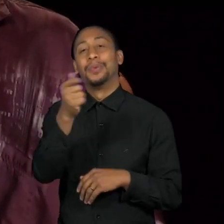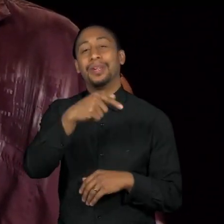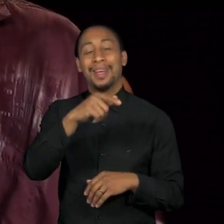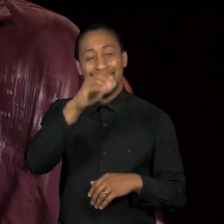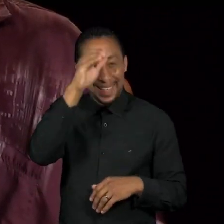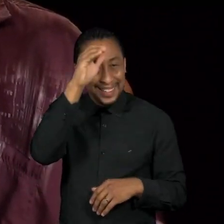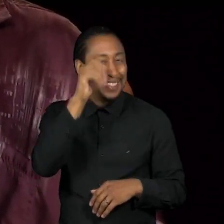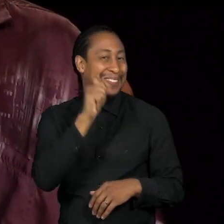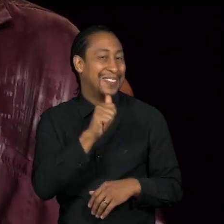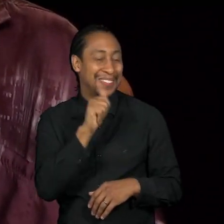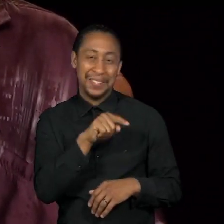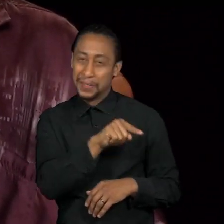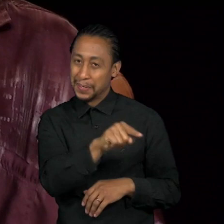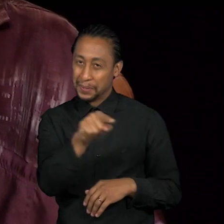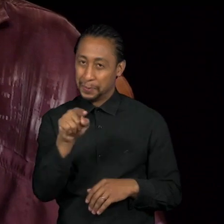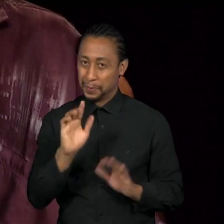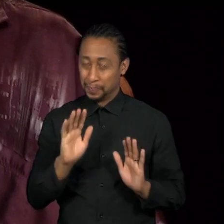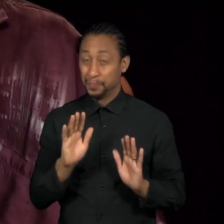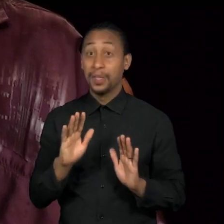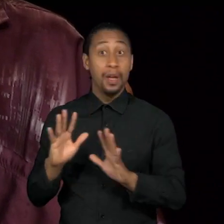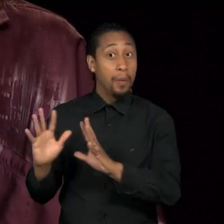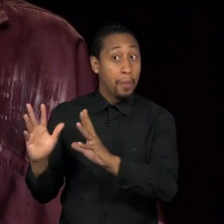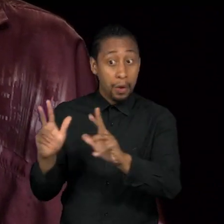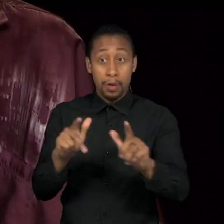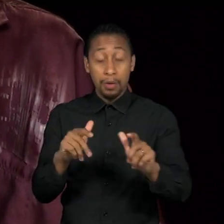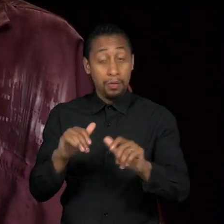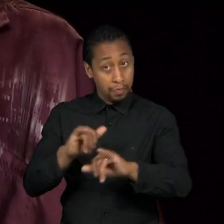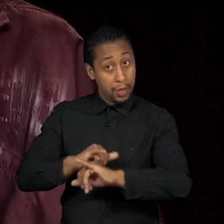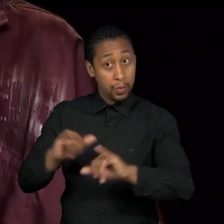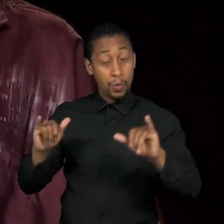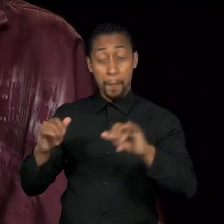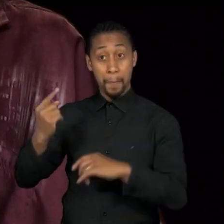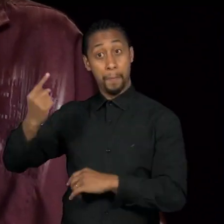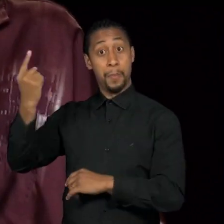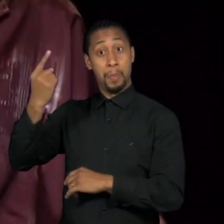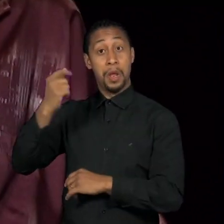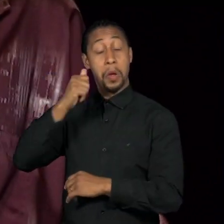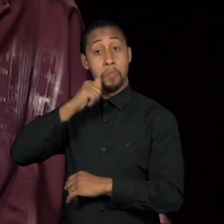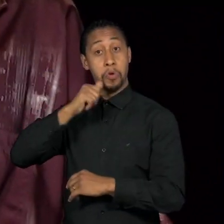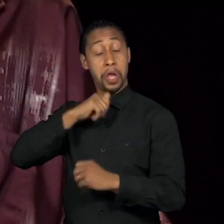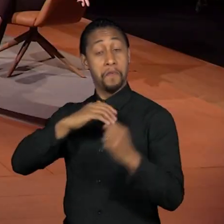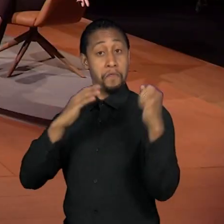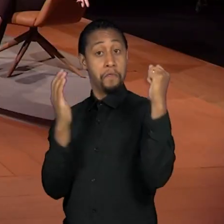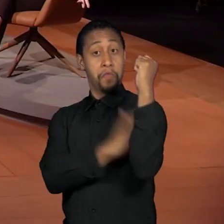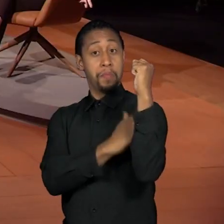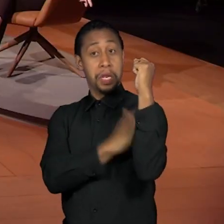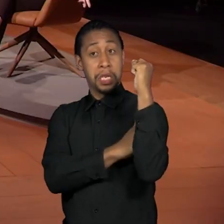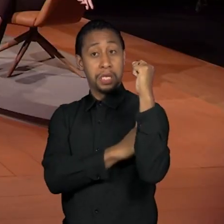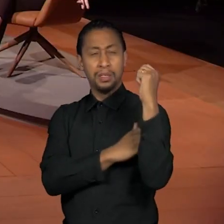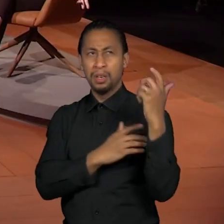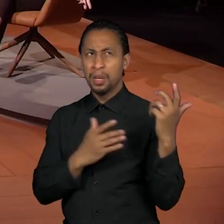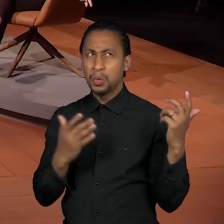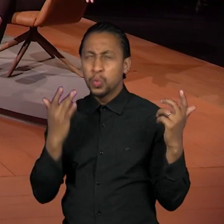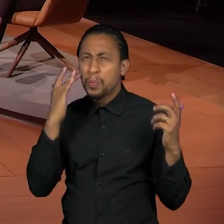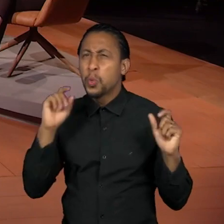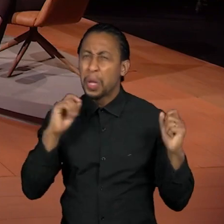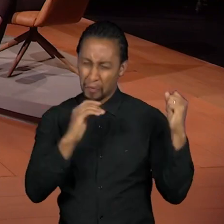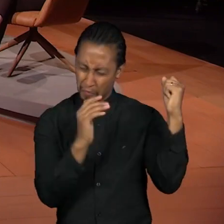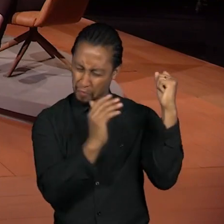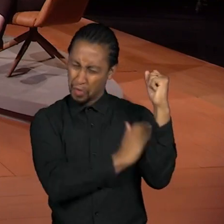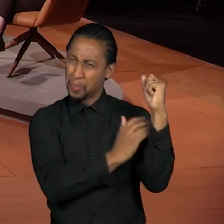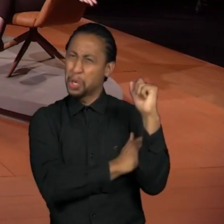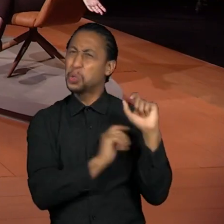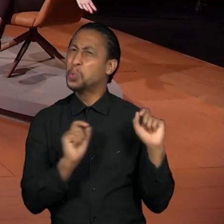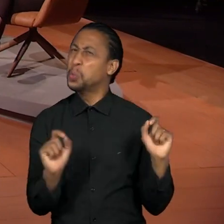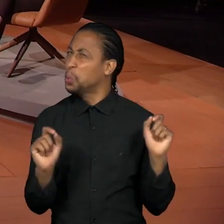minha filha que falavam, foi a primeira mulher feminista que eu conheci. E eu não me dava conta, porque era minha mãe, né? Era